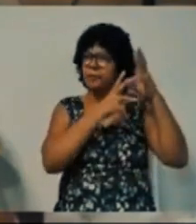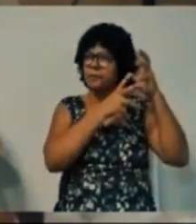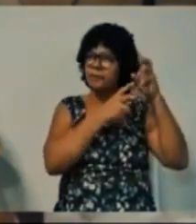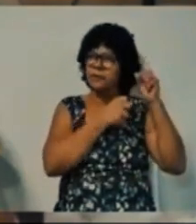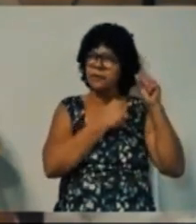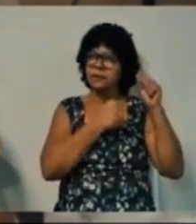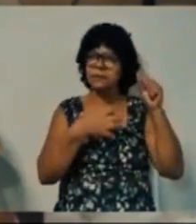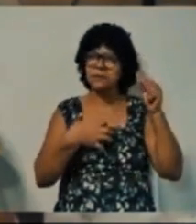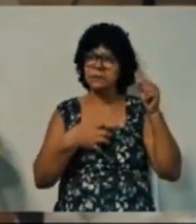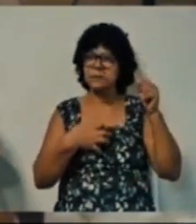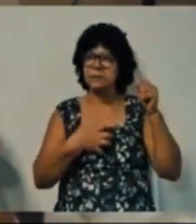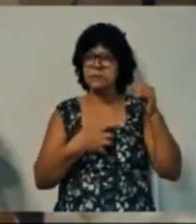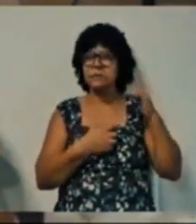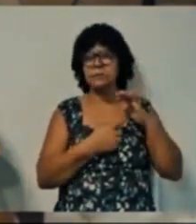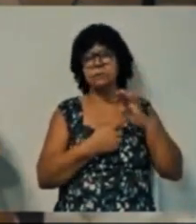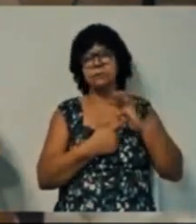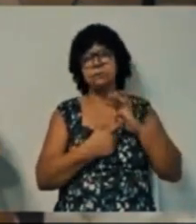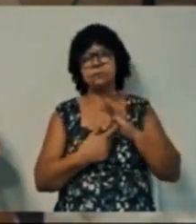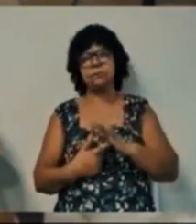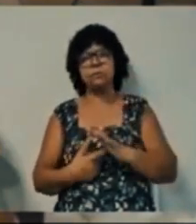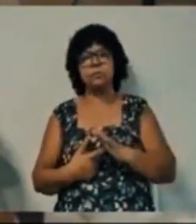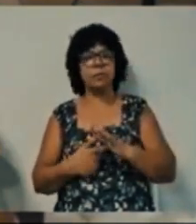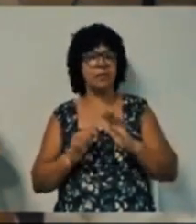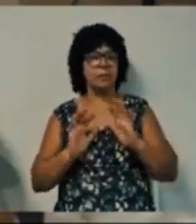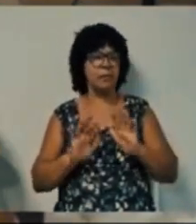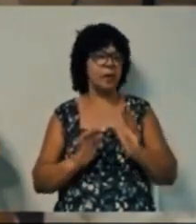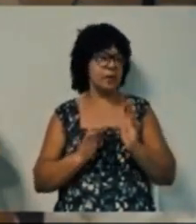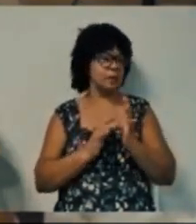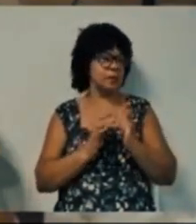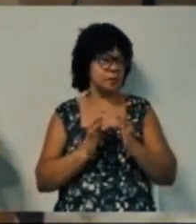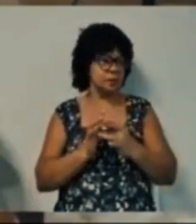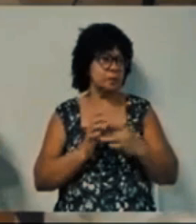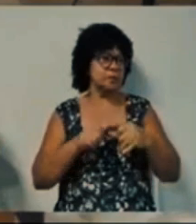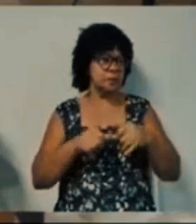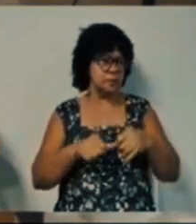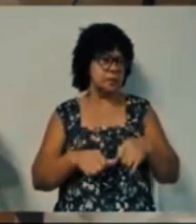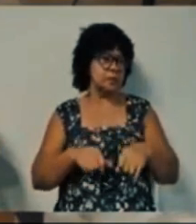alma, mas Jesus está aqui. Eu sinto Ele aqui.